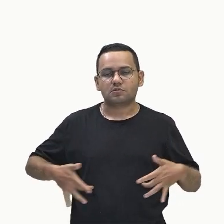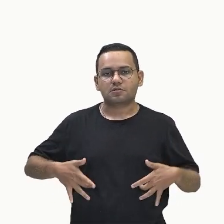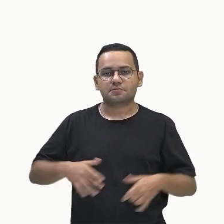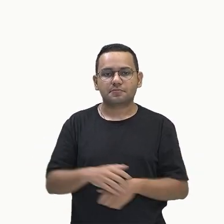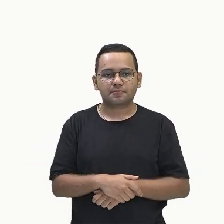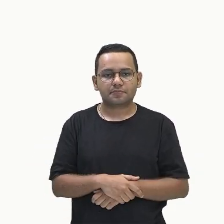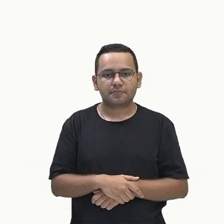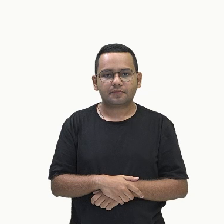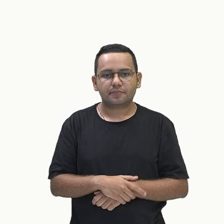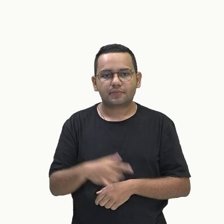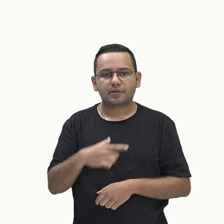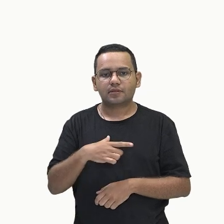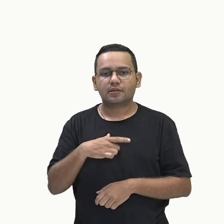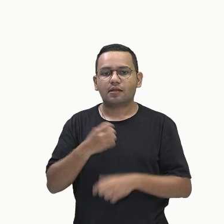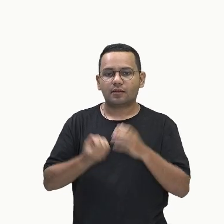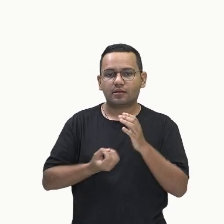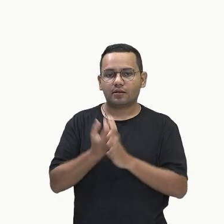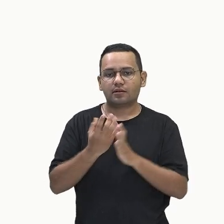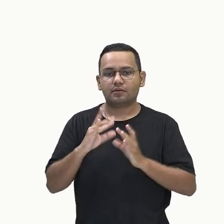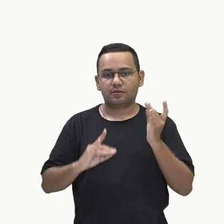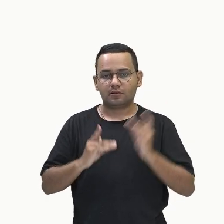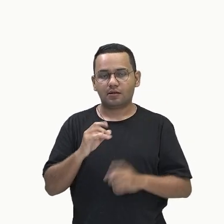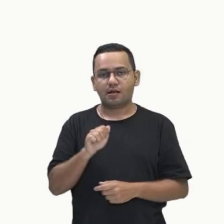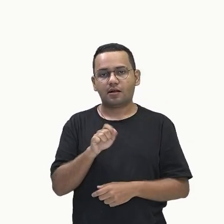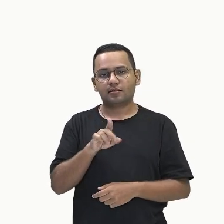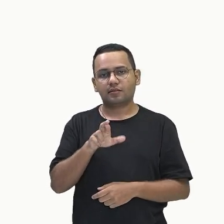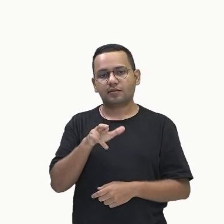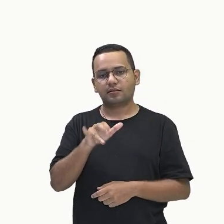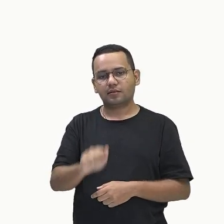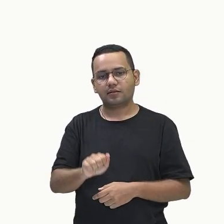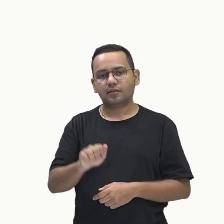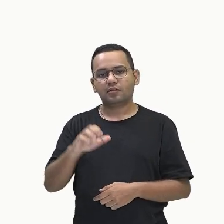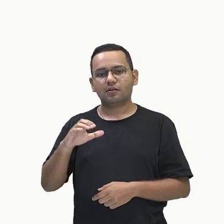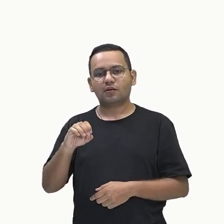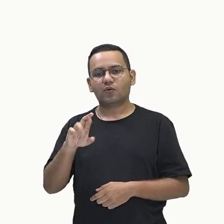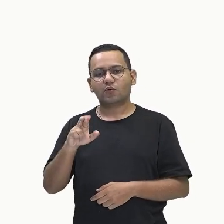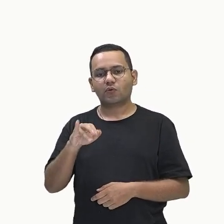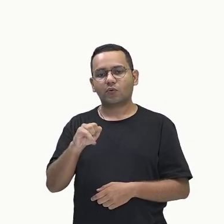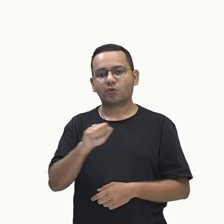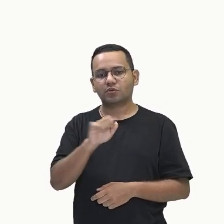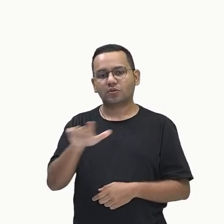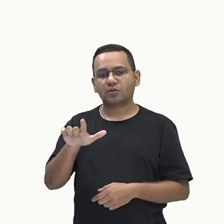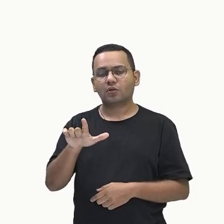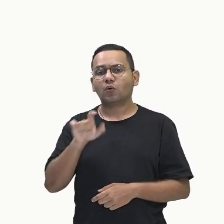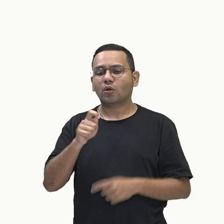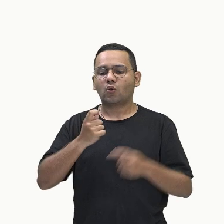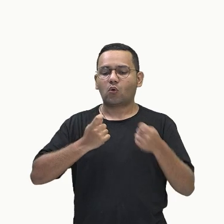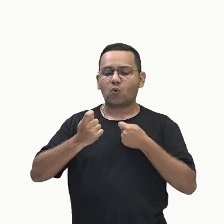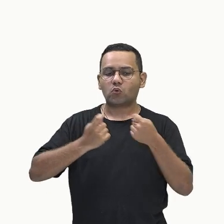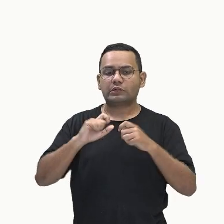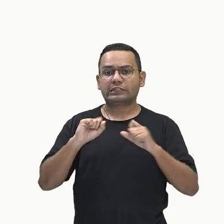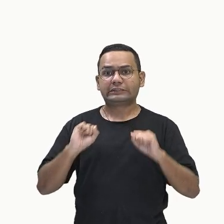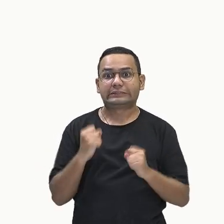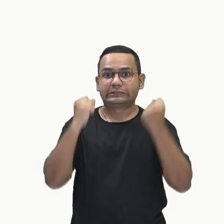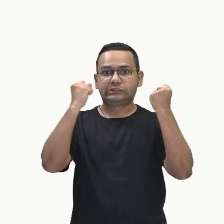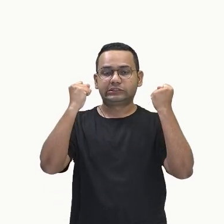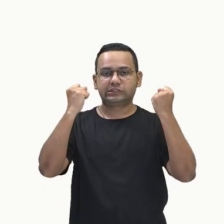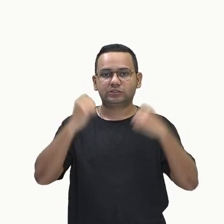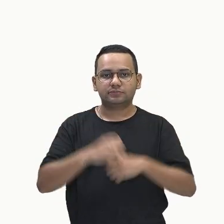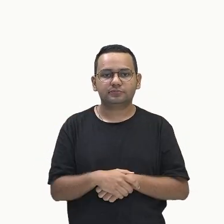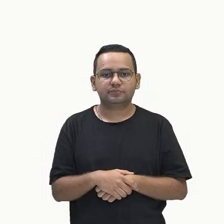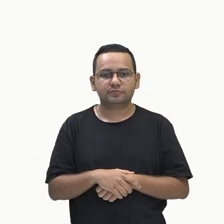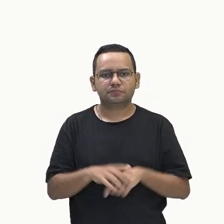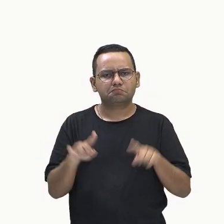hormônios como a adrenalina e o cortisol, que juntos ajudam a lidar com o estresse. São várias